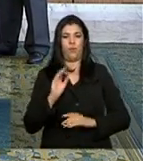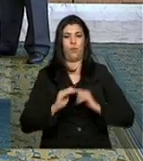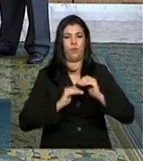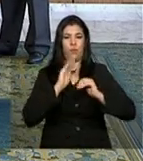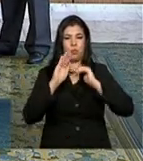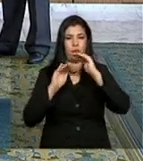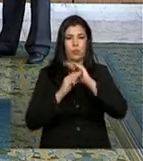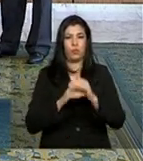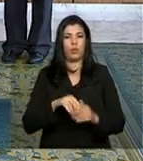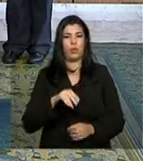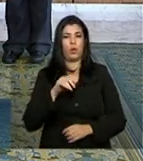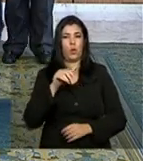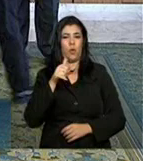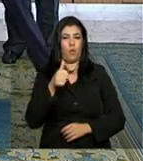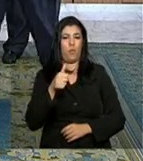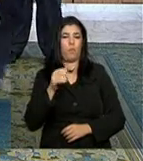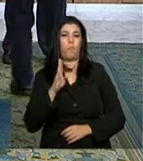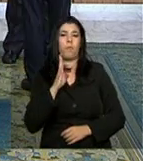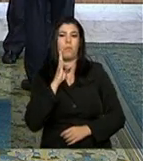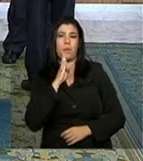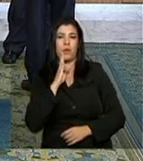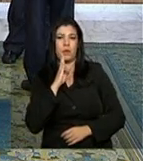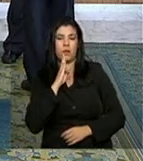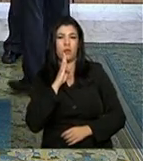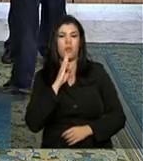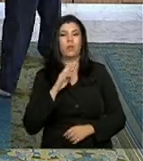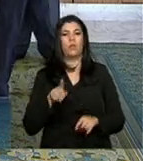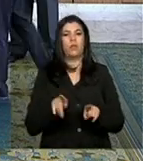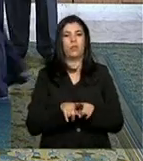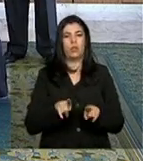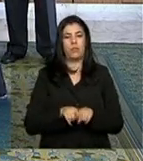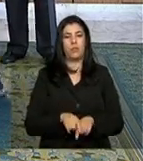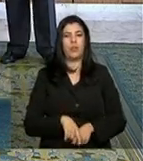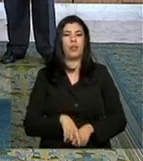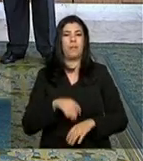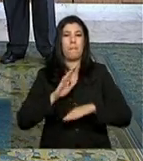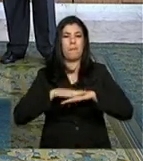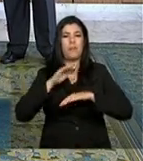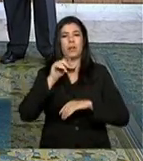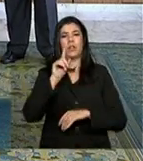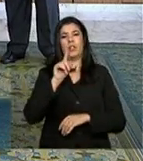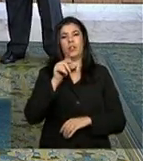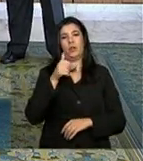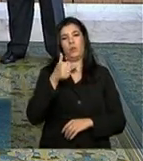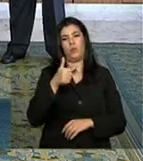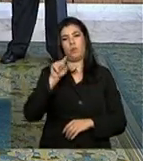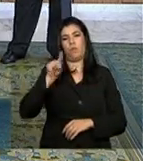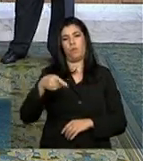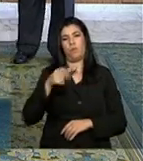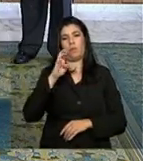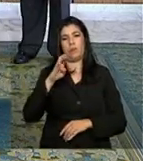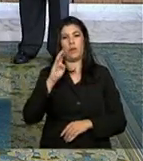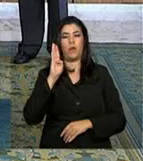1 bilhão e 200 milhões de dólares para quase 1 bilhão e meio de